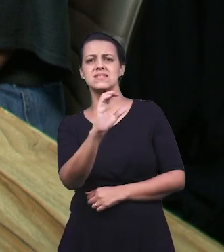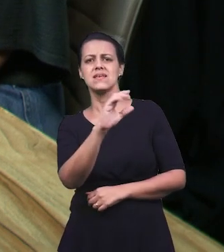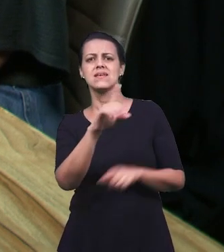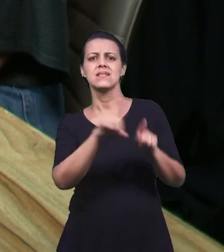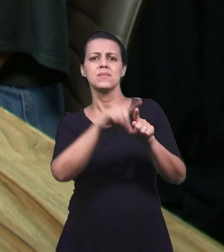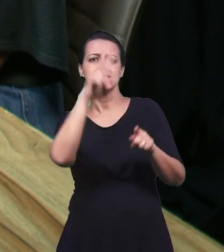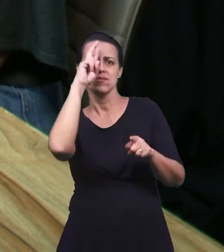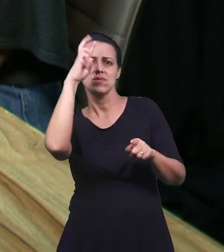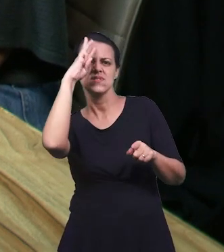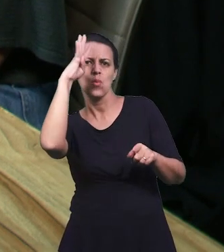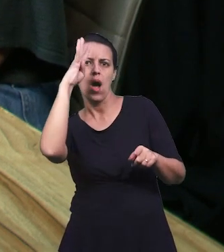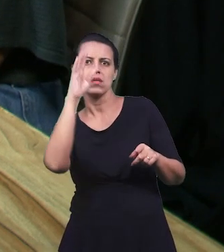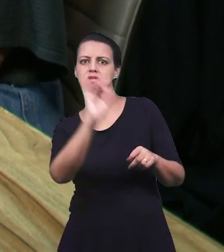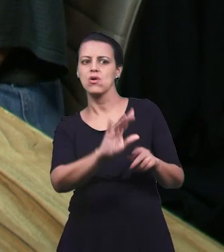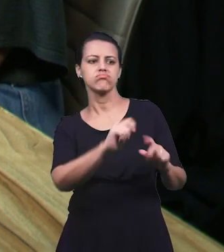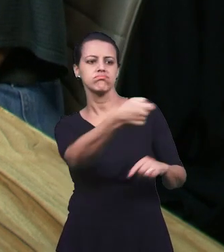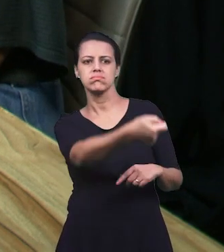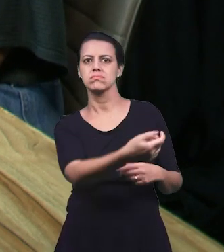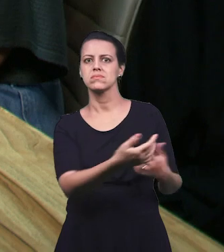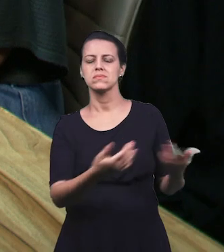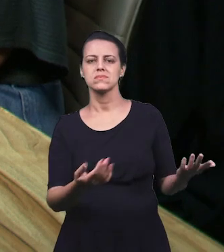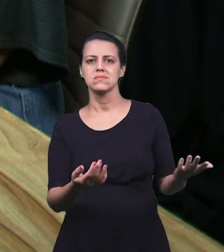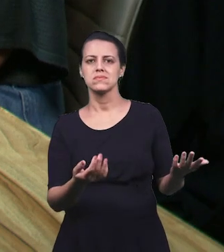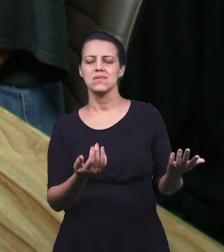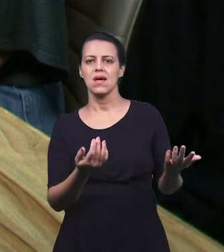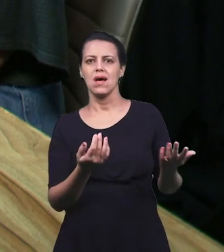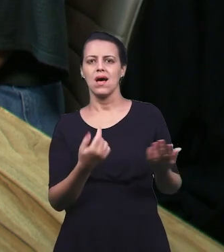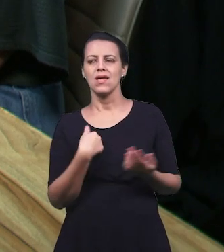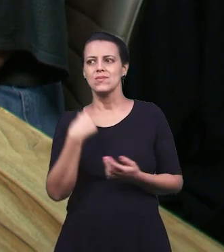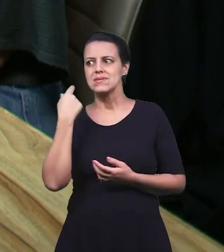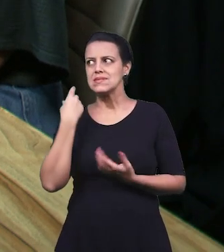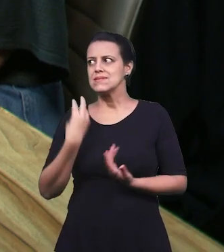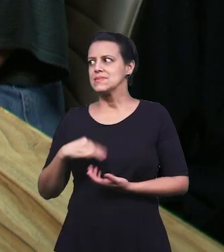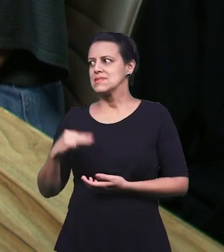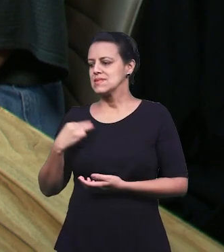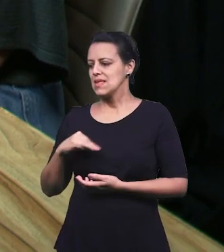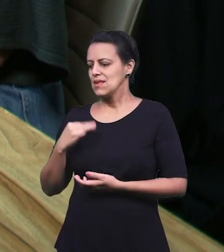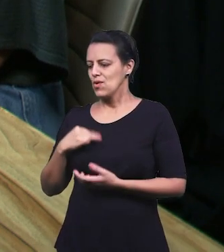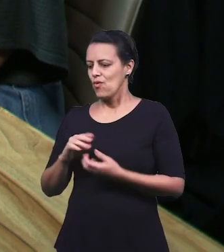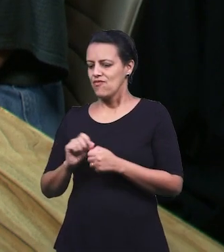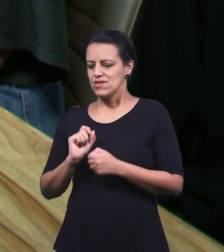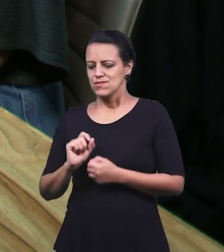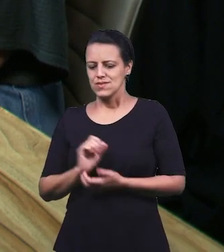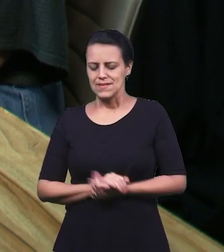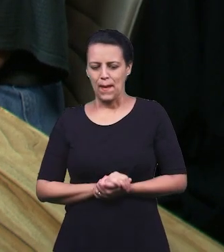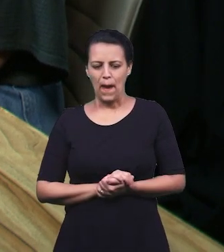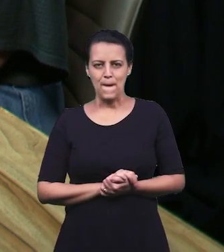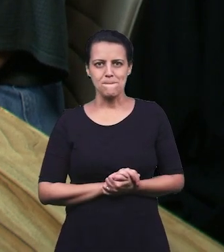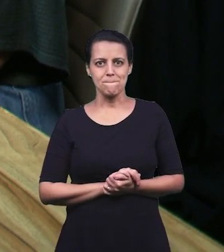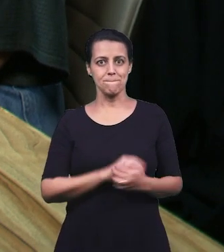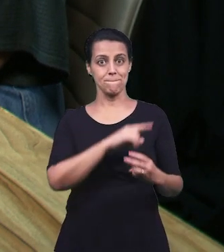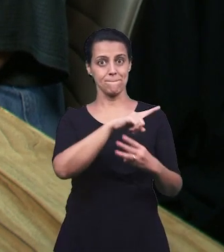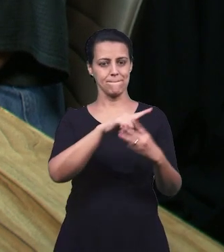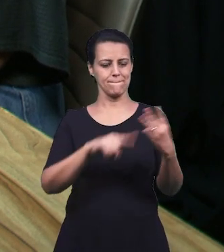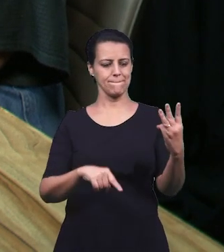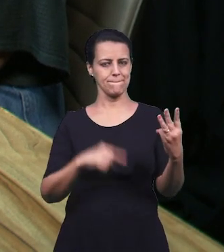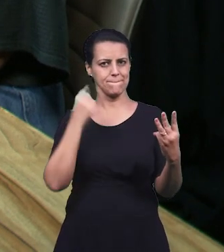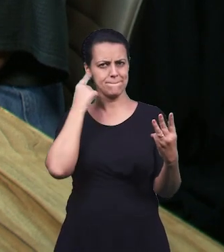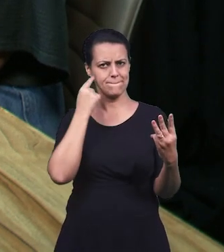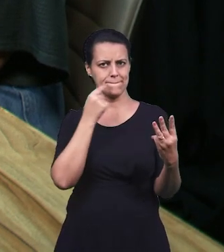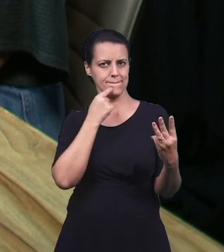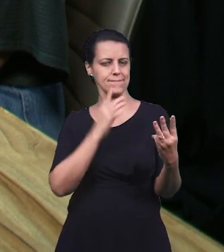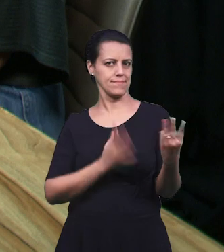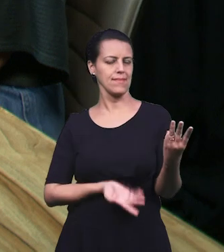misericórdia, como é que eu vou traduzir isso daqui?". E aí as 3 surdas me identificou, eu e a Suelen, por conta